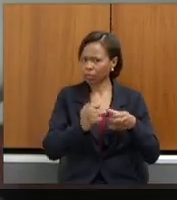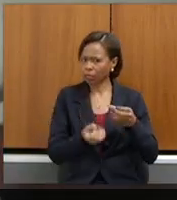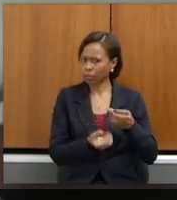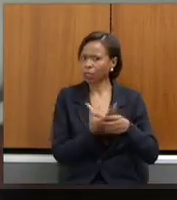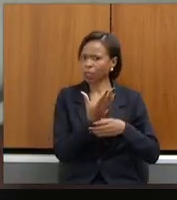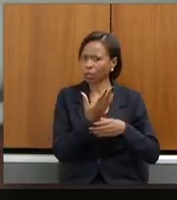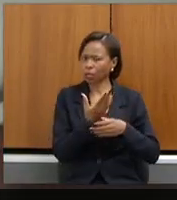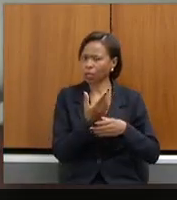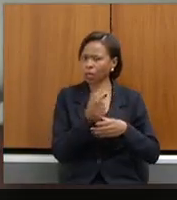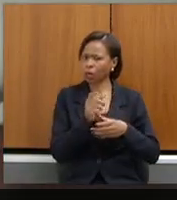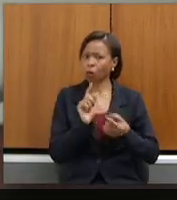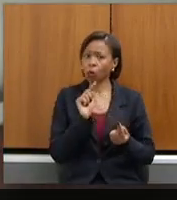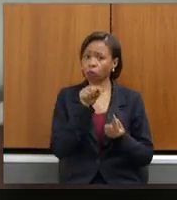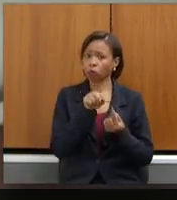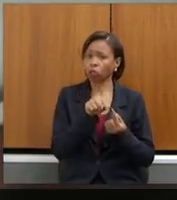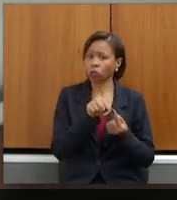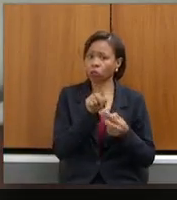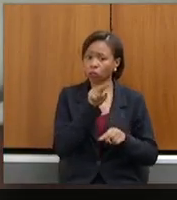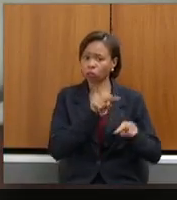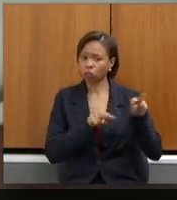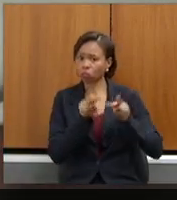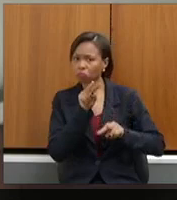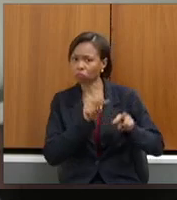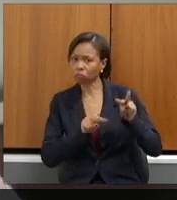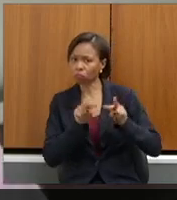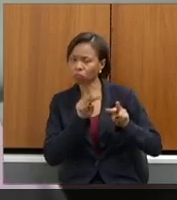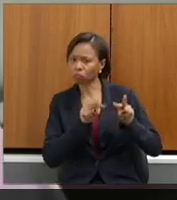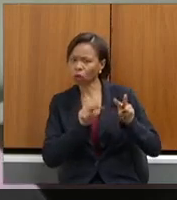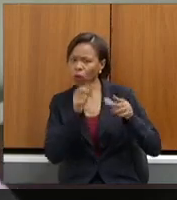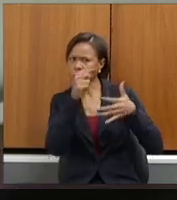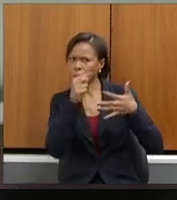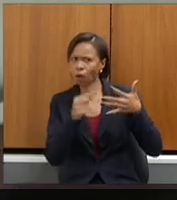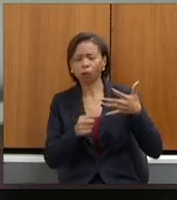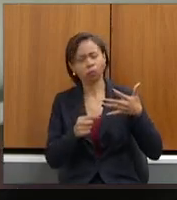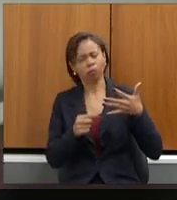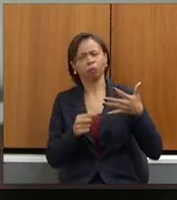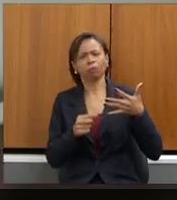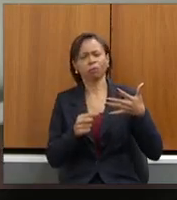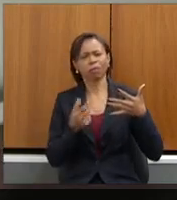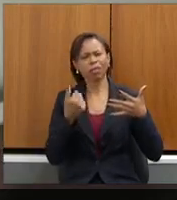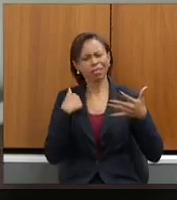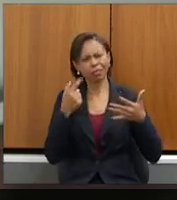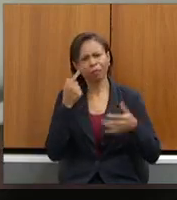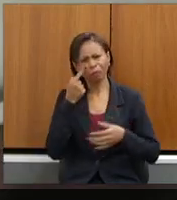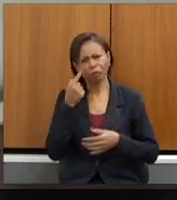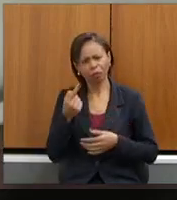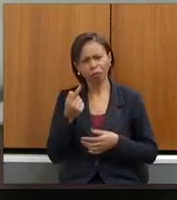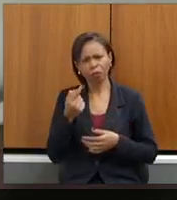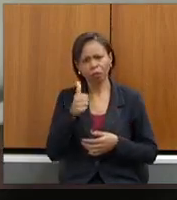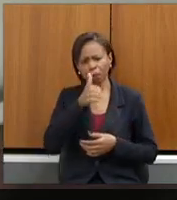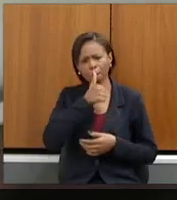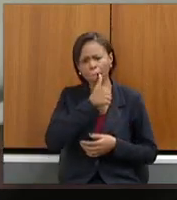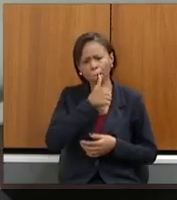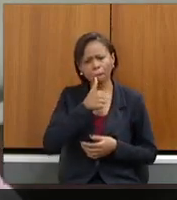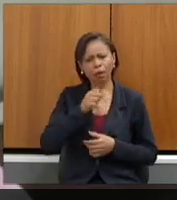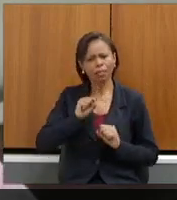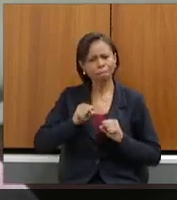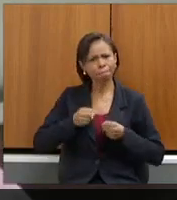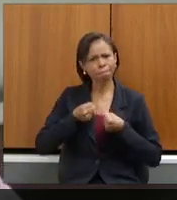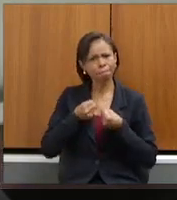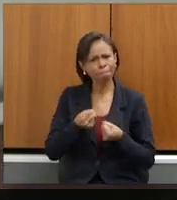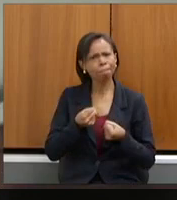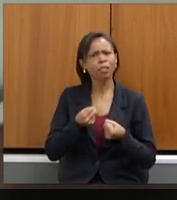alguns pontos que foram aqui colocar Deus eu não tô vendo aí um esforço muito grande nos postos do